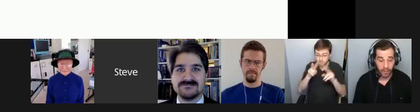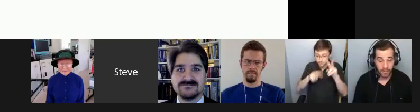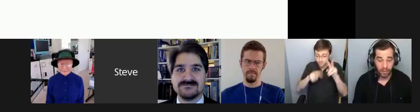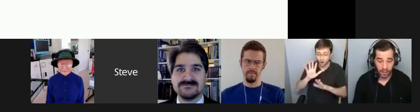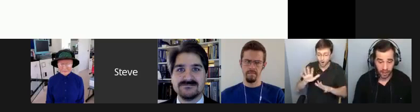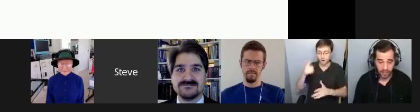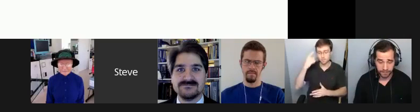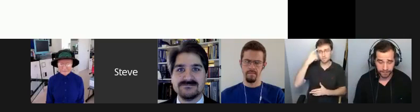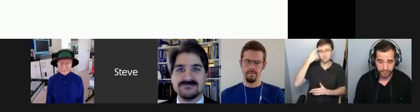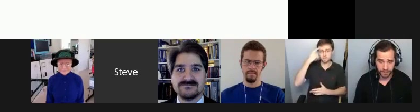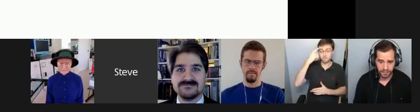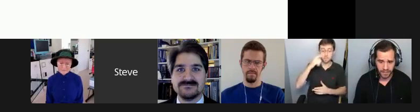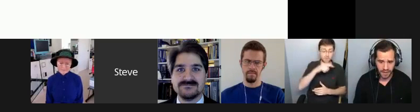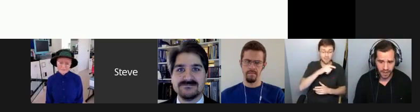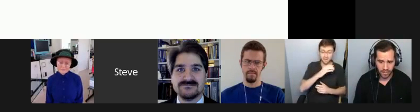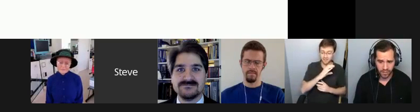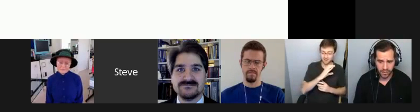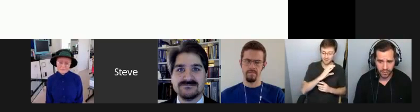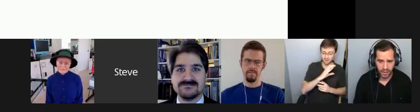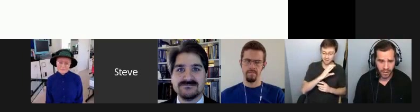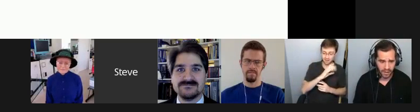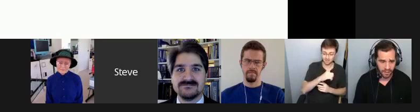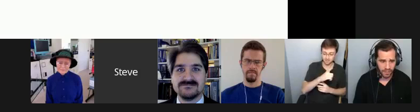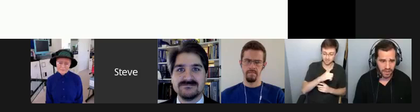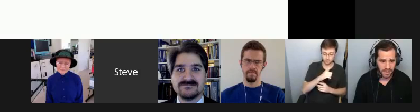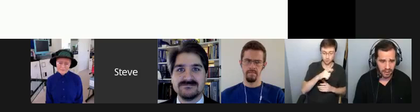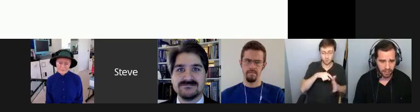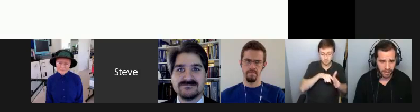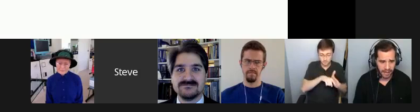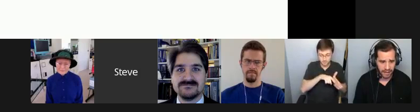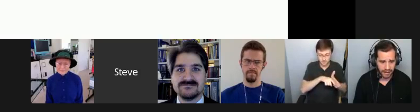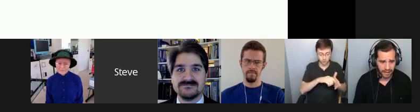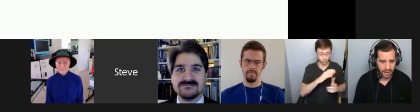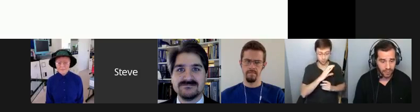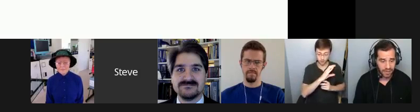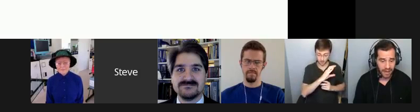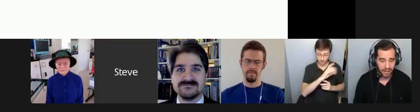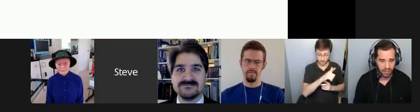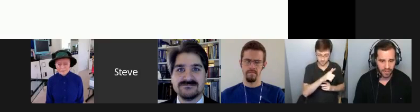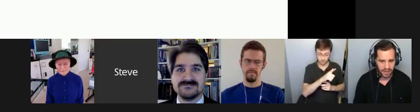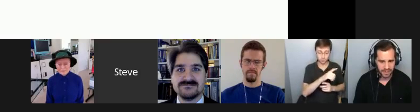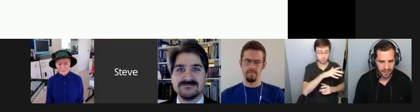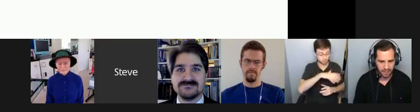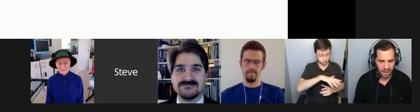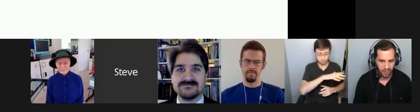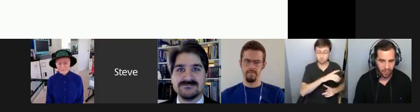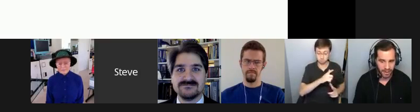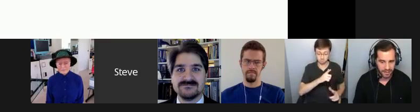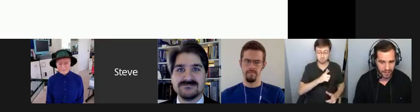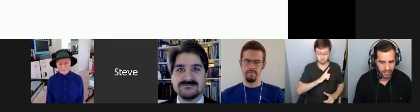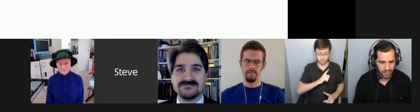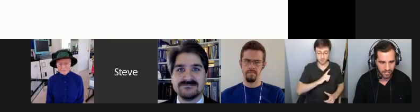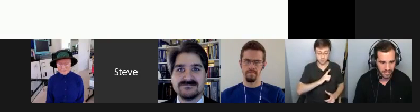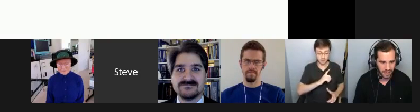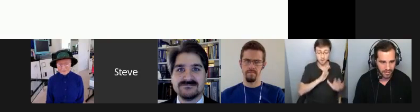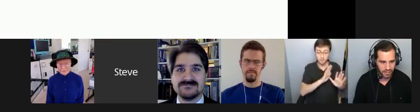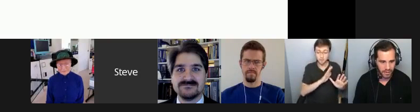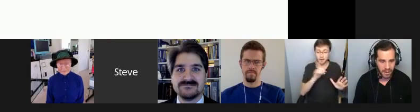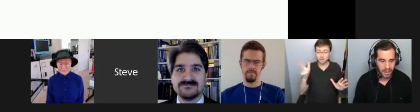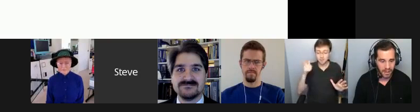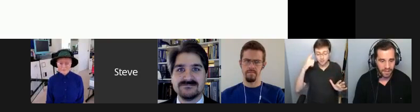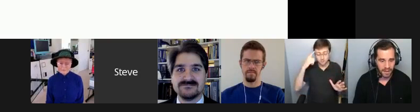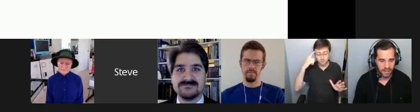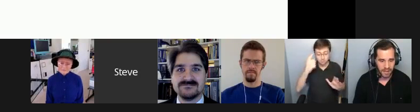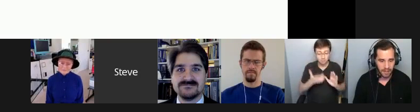Então, todo e qualquer recurso que for utilizado para ajudar na comunicação, a compreensão dos